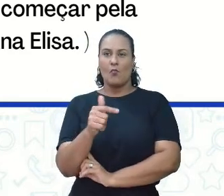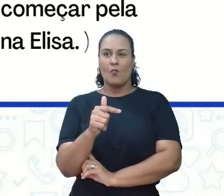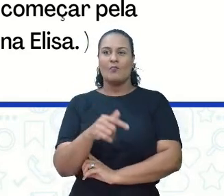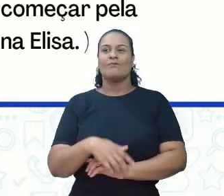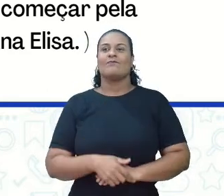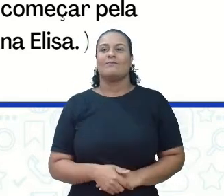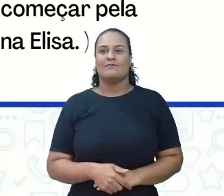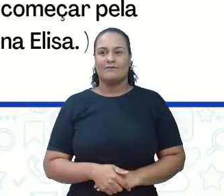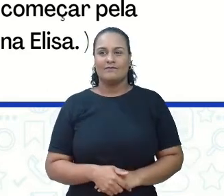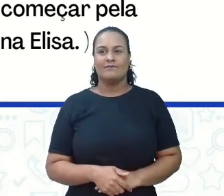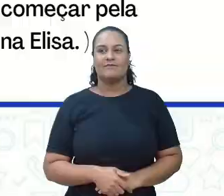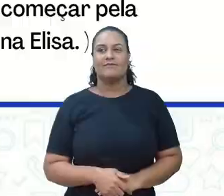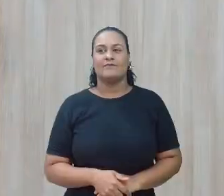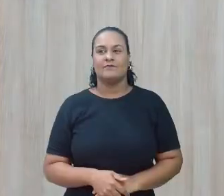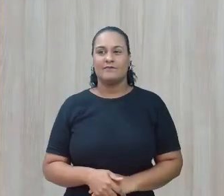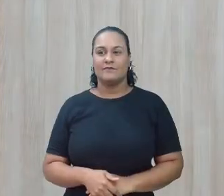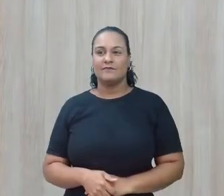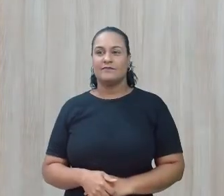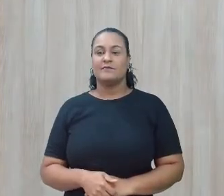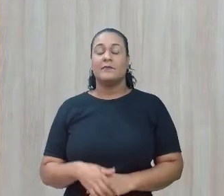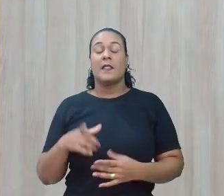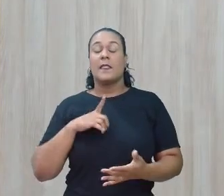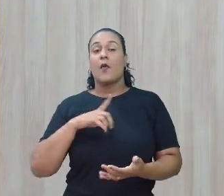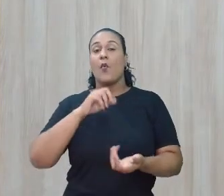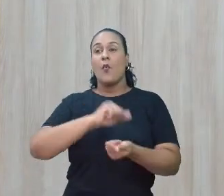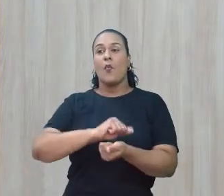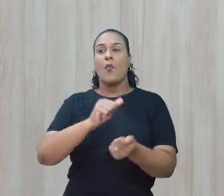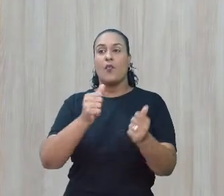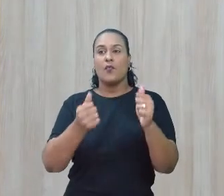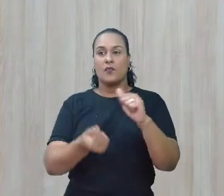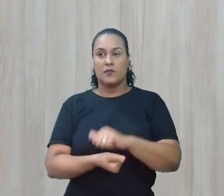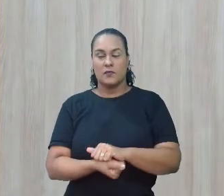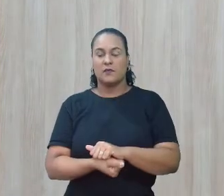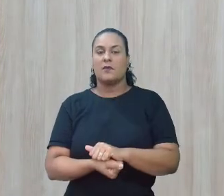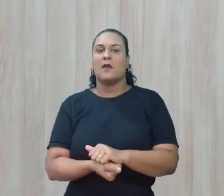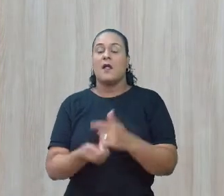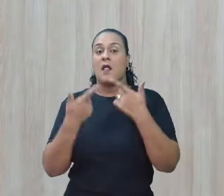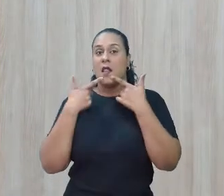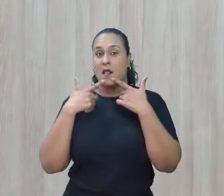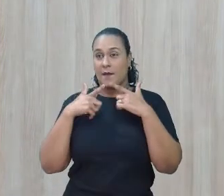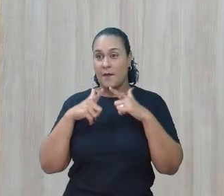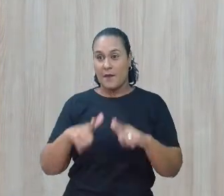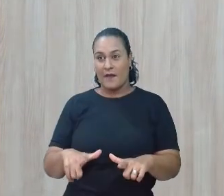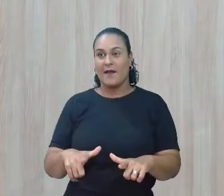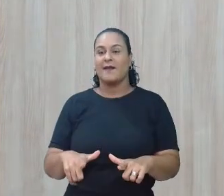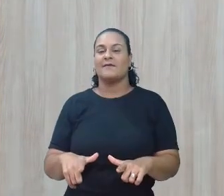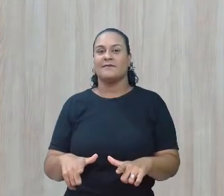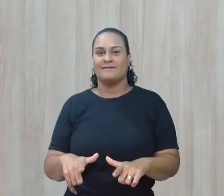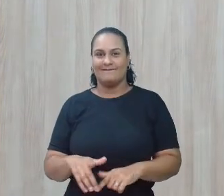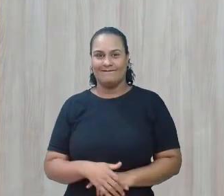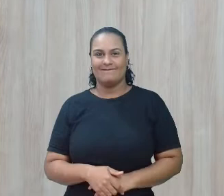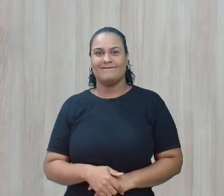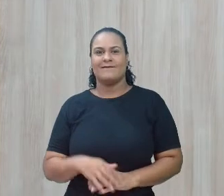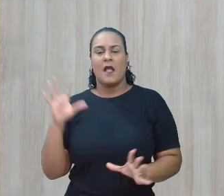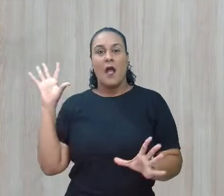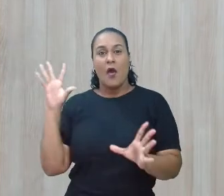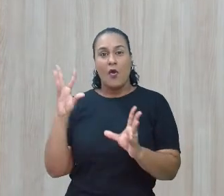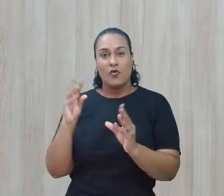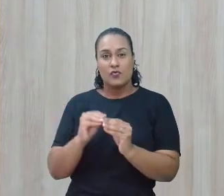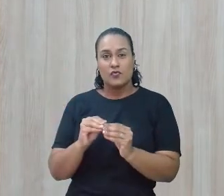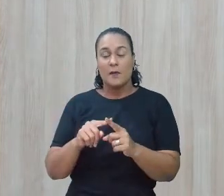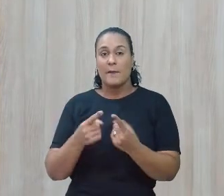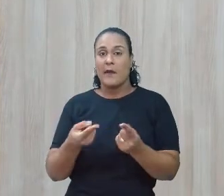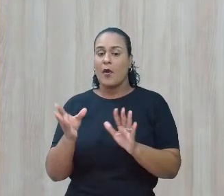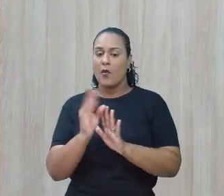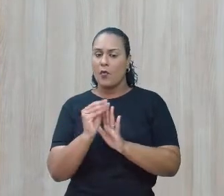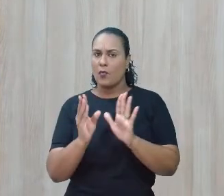de Belém. Então, a gente tem aqui uma adaptação da linguagem, do meio, a síntese, né? Mas o